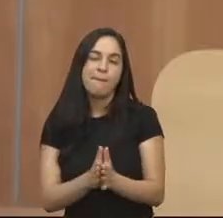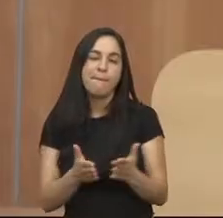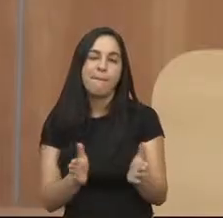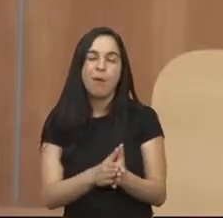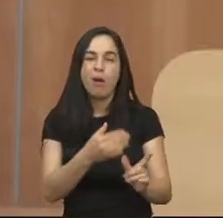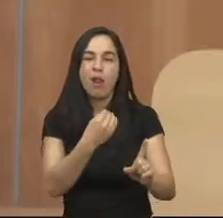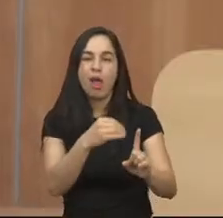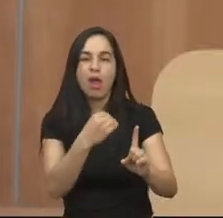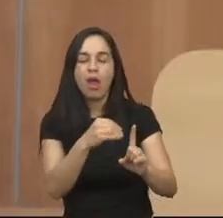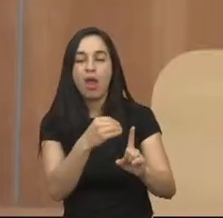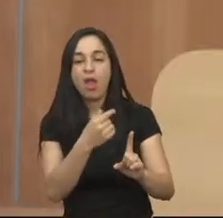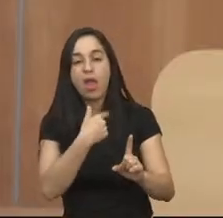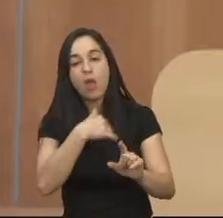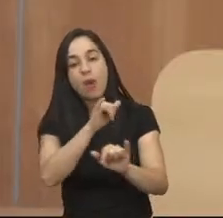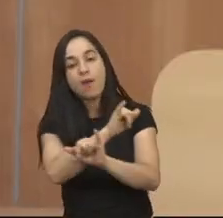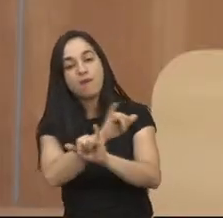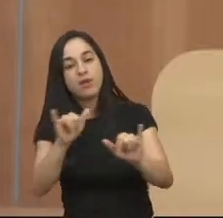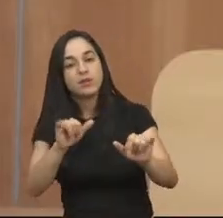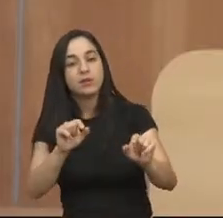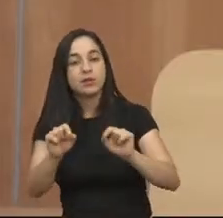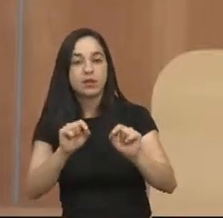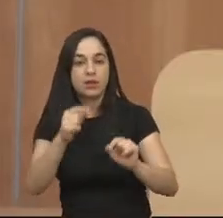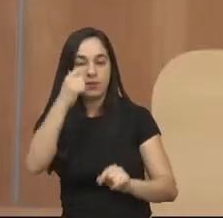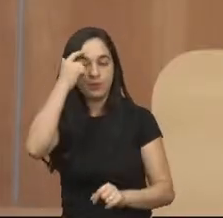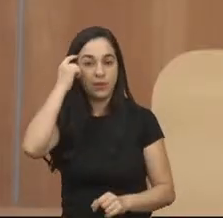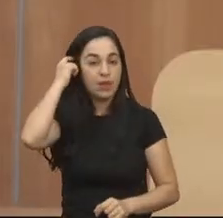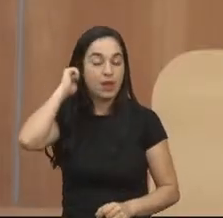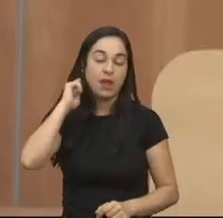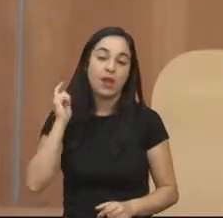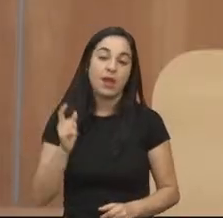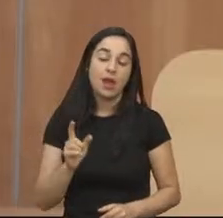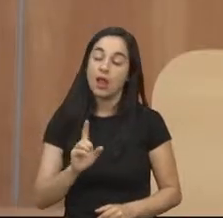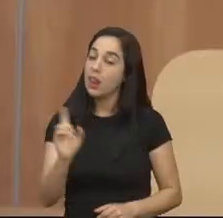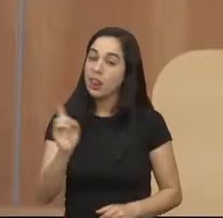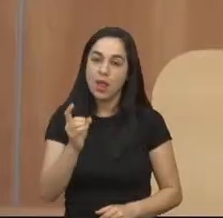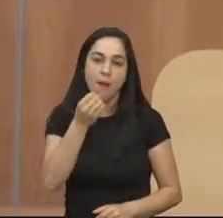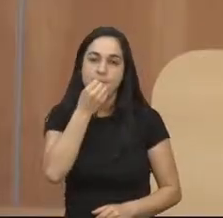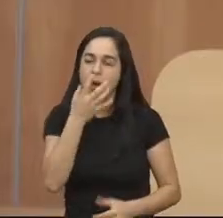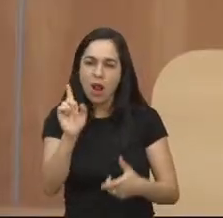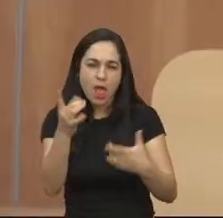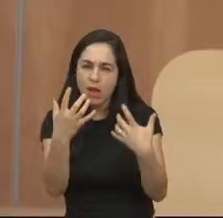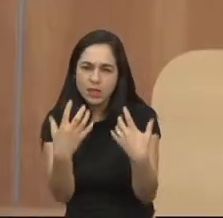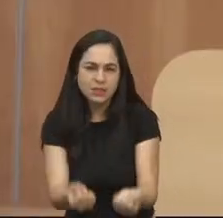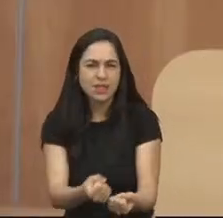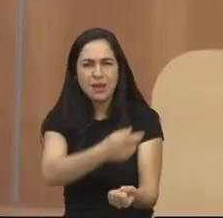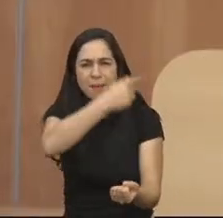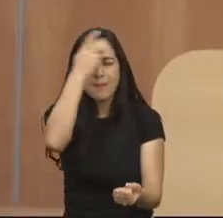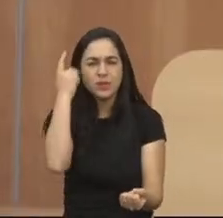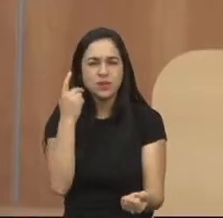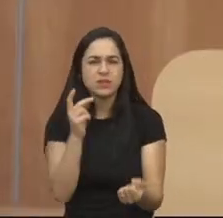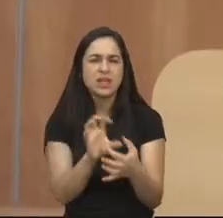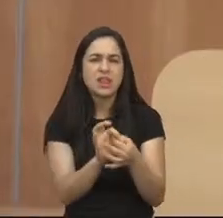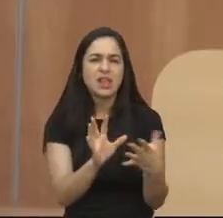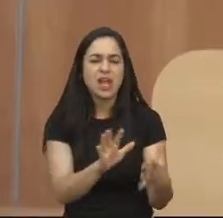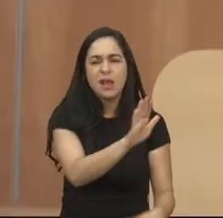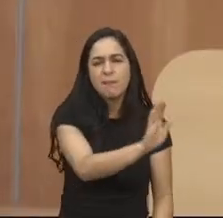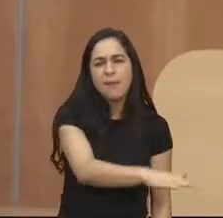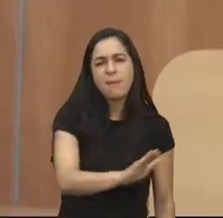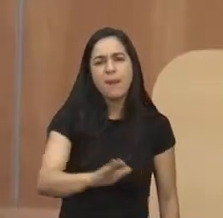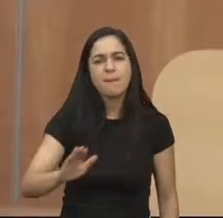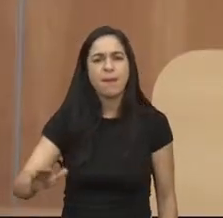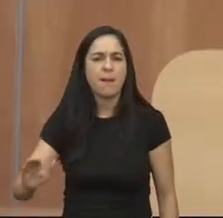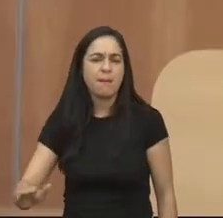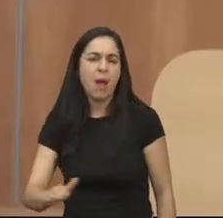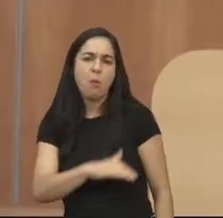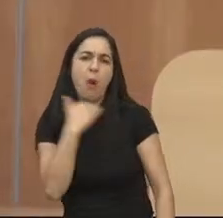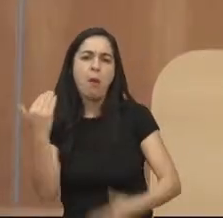é inadmissível que pessoas defendam o genocídio, que defendam essa mortandade de crianças em nome de